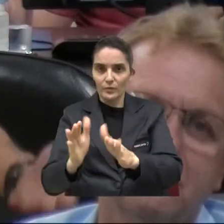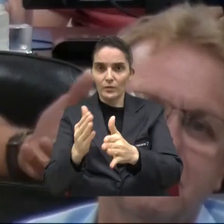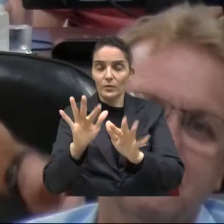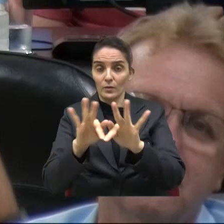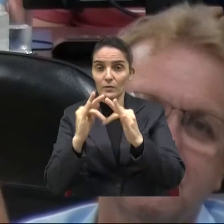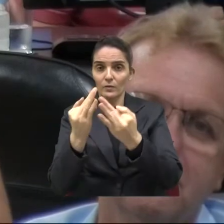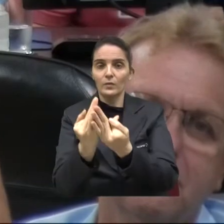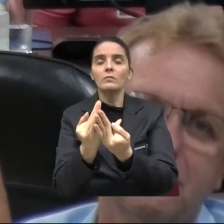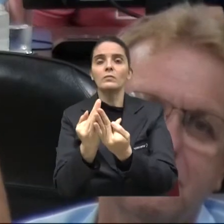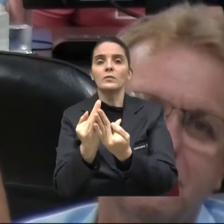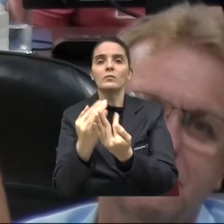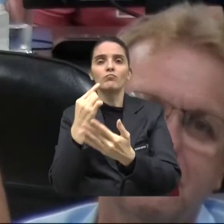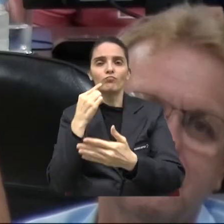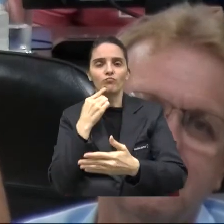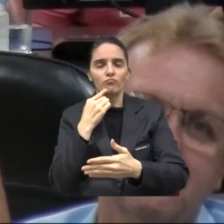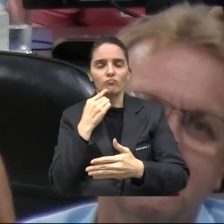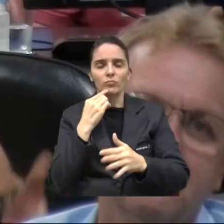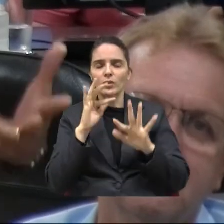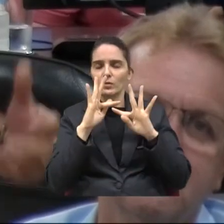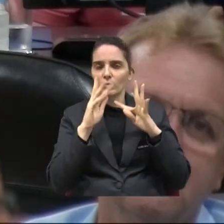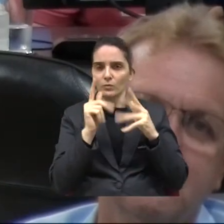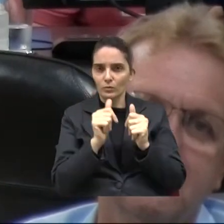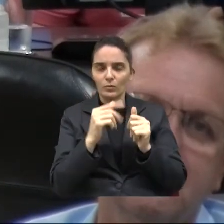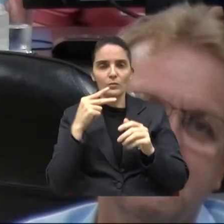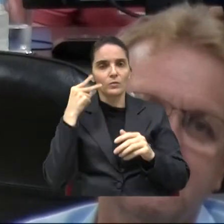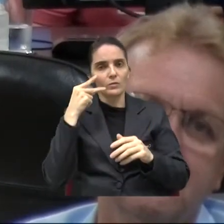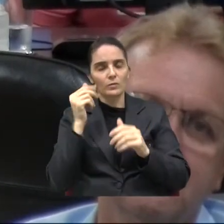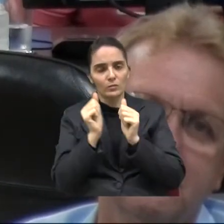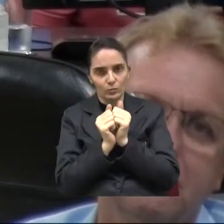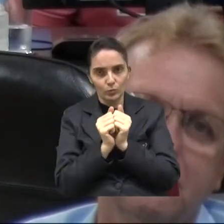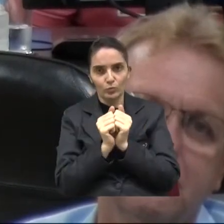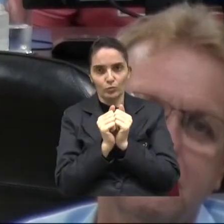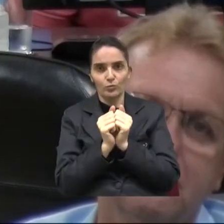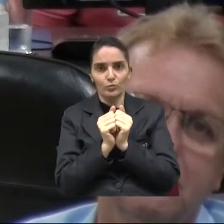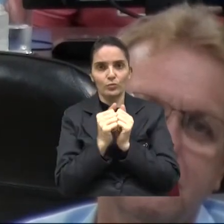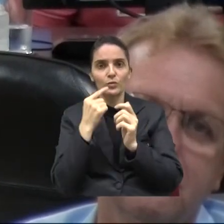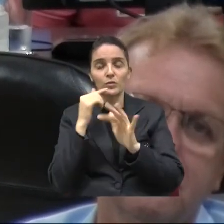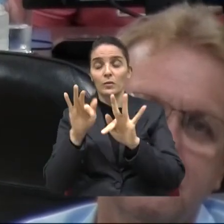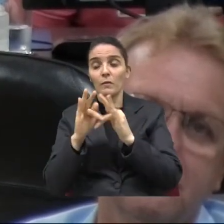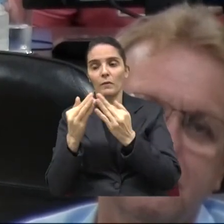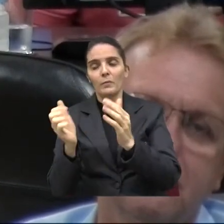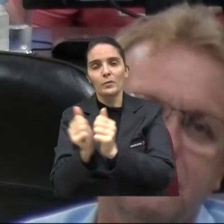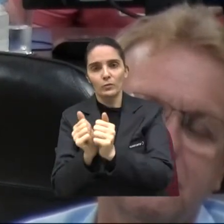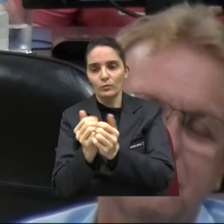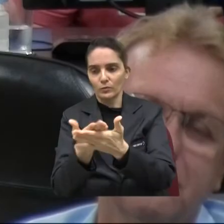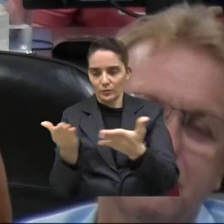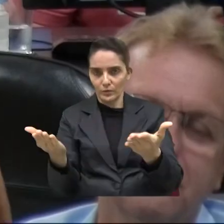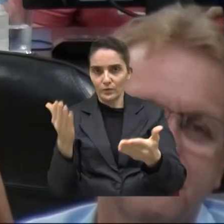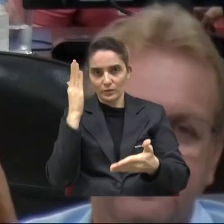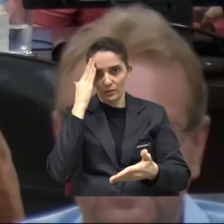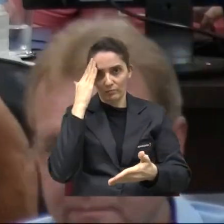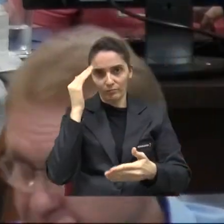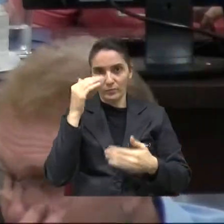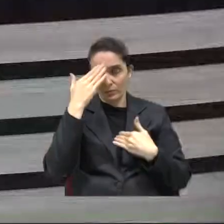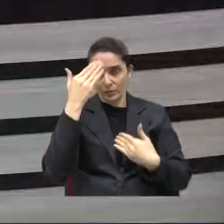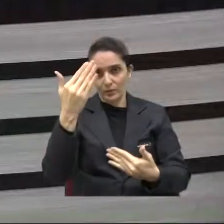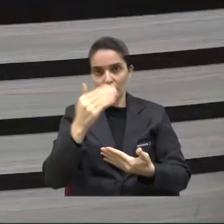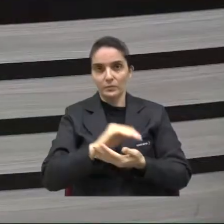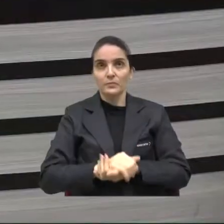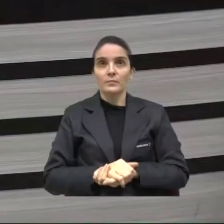e conte com o Cleito aí e com nós também. O Cleito é da família de vocês, isso eu sei. Obrigado.